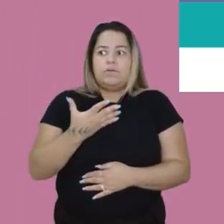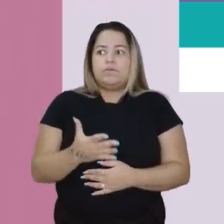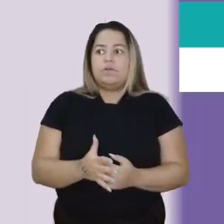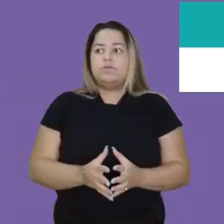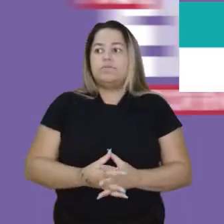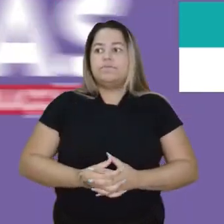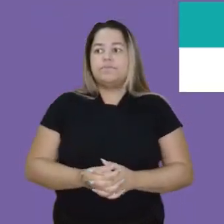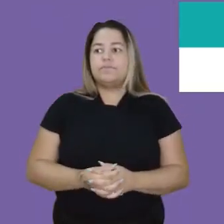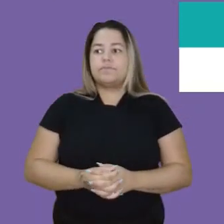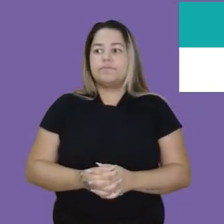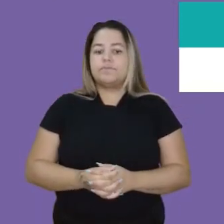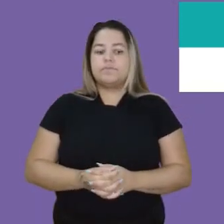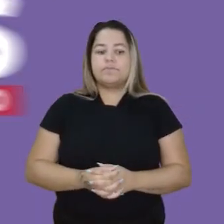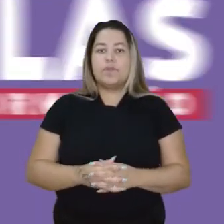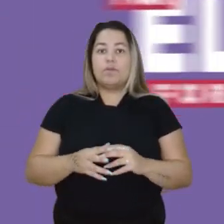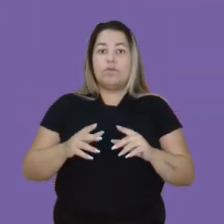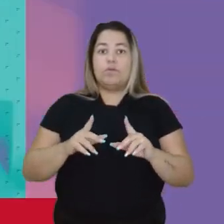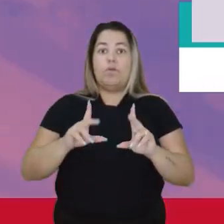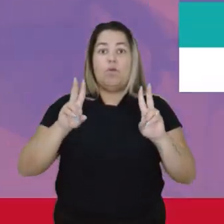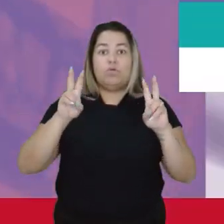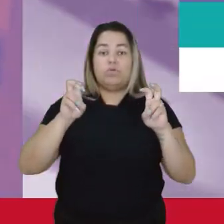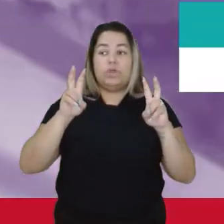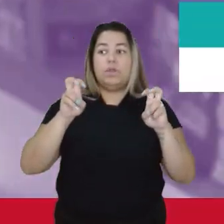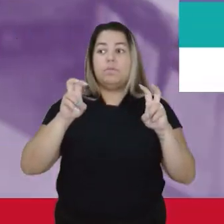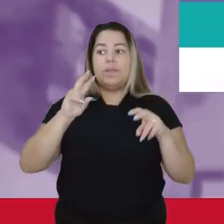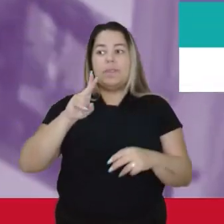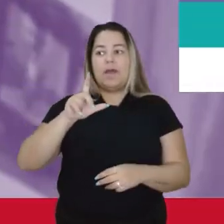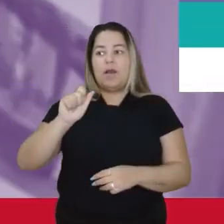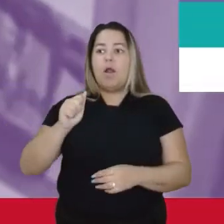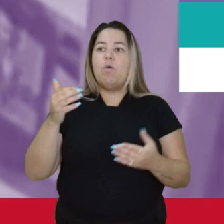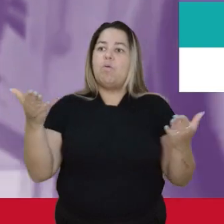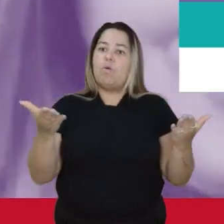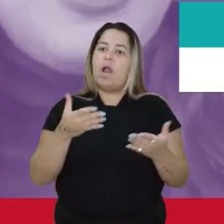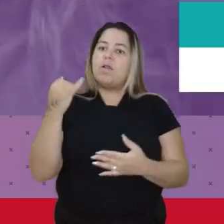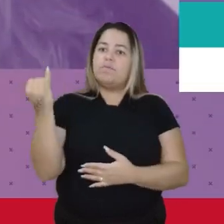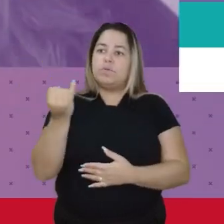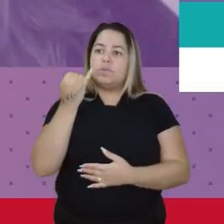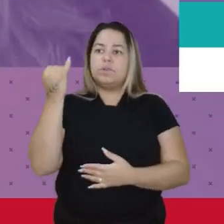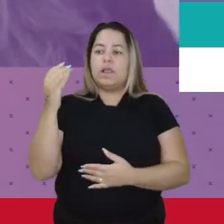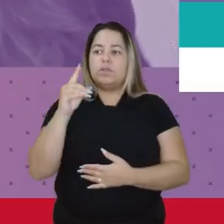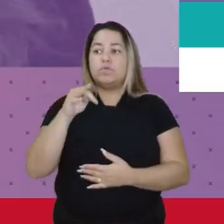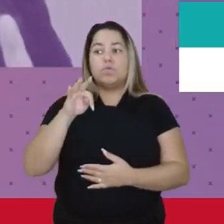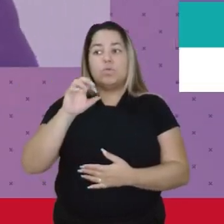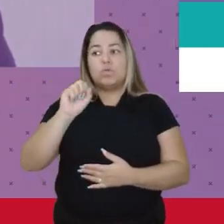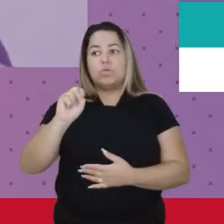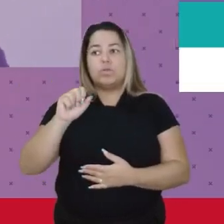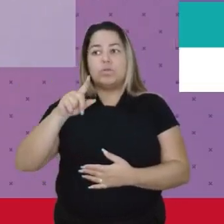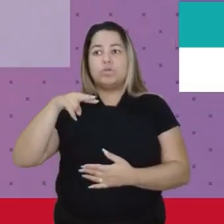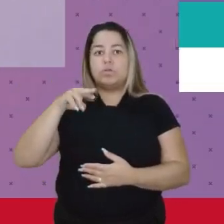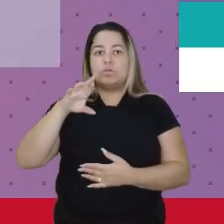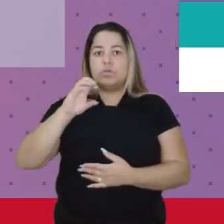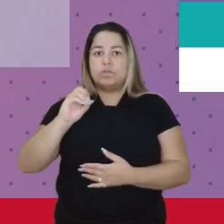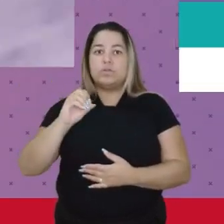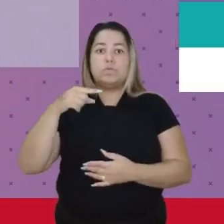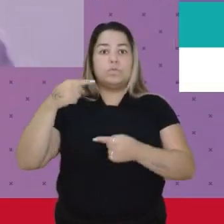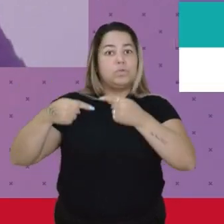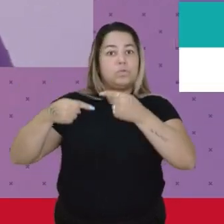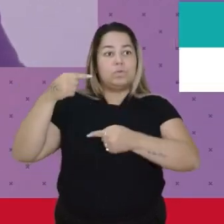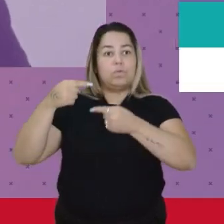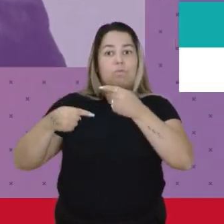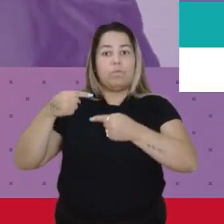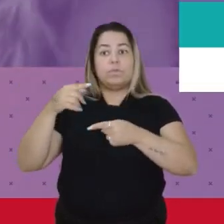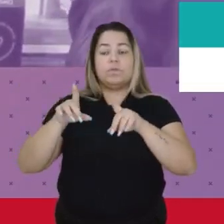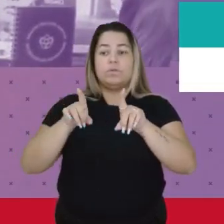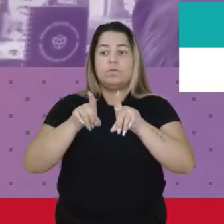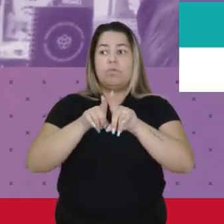assustador. O tema da aula de hoje foi a importância das cotas de gênero em políticas afirmativas.